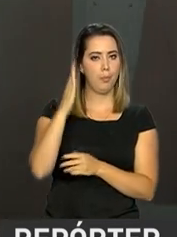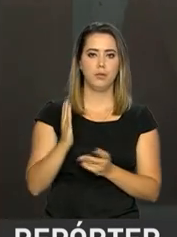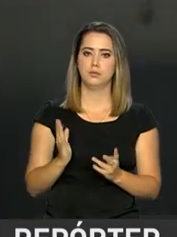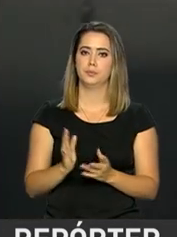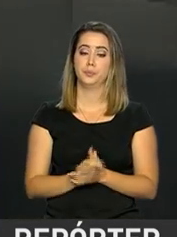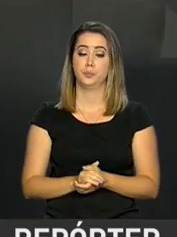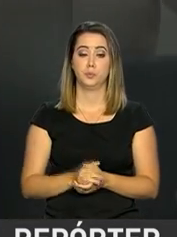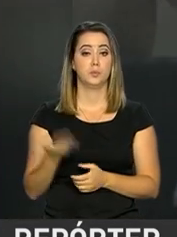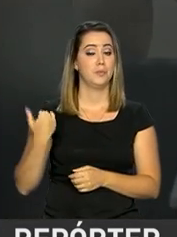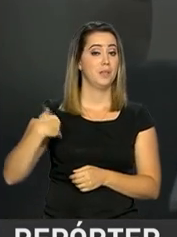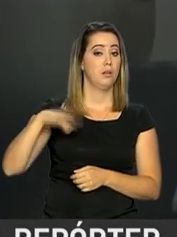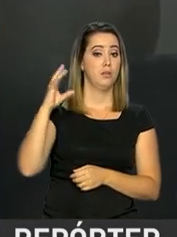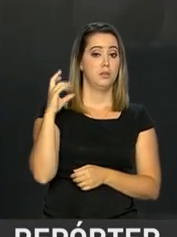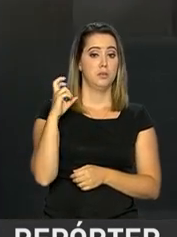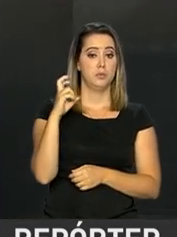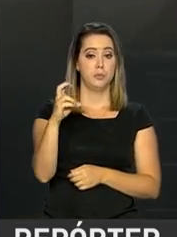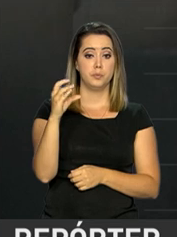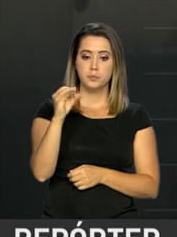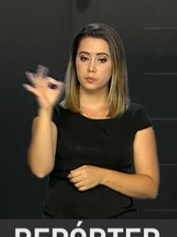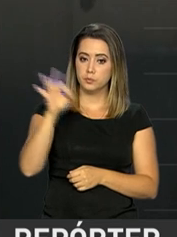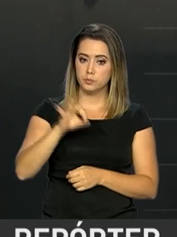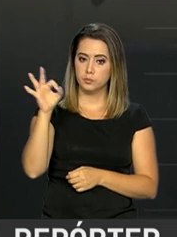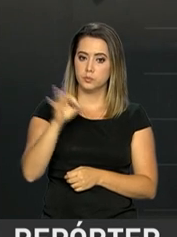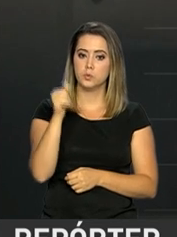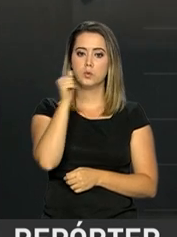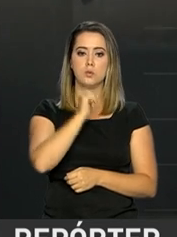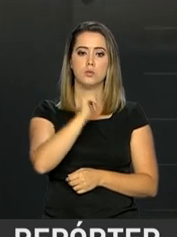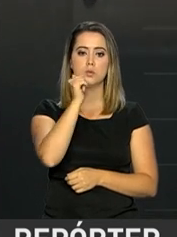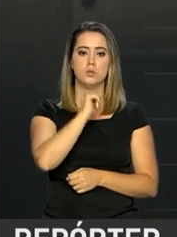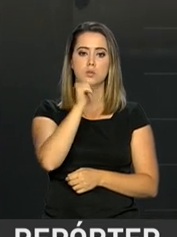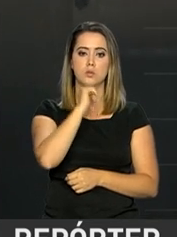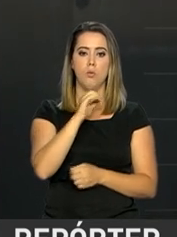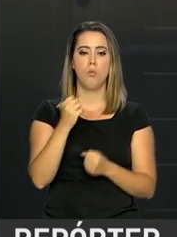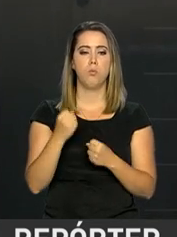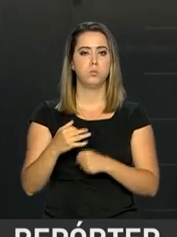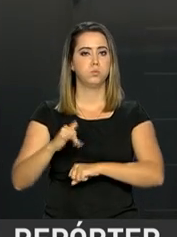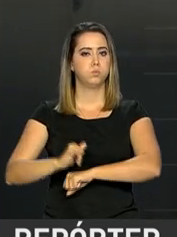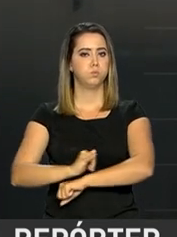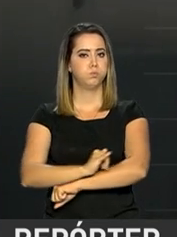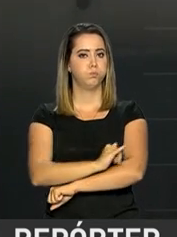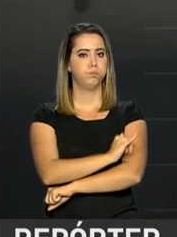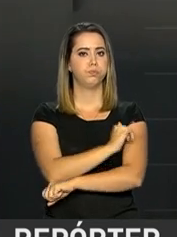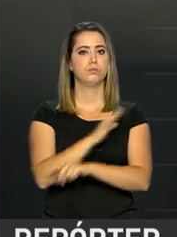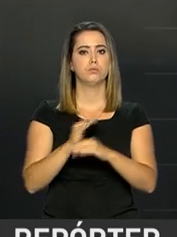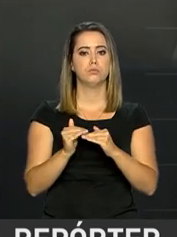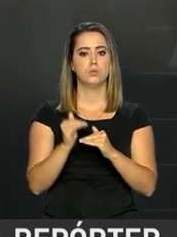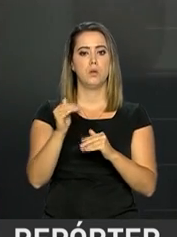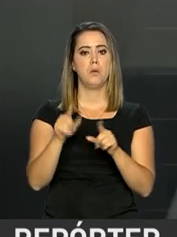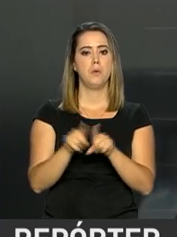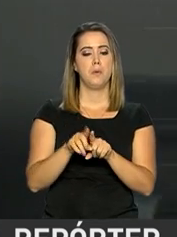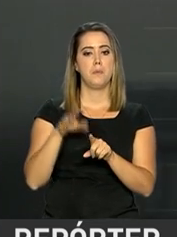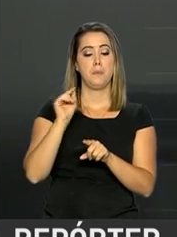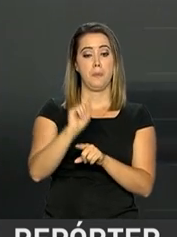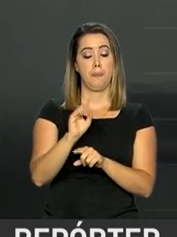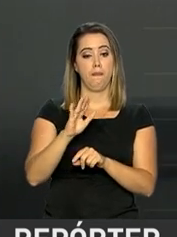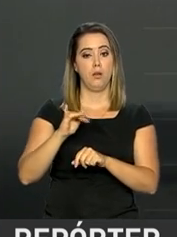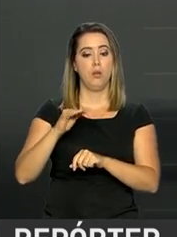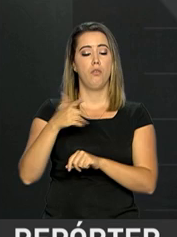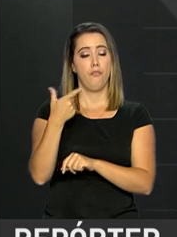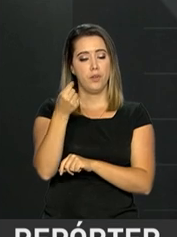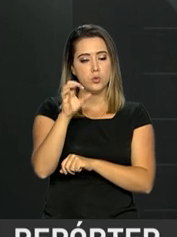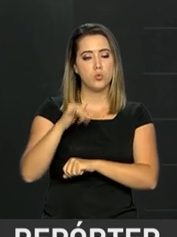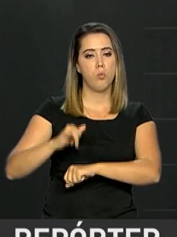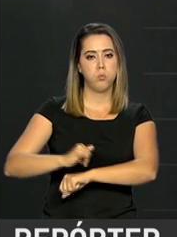doença. Mais de 50% das mulheres estão com excesso de peso e quase 20% estão